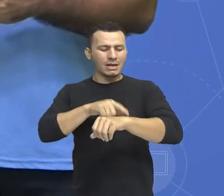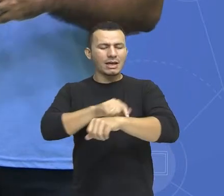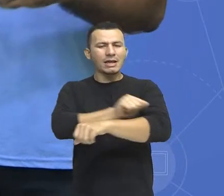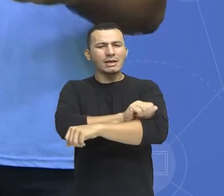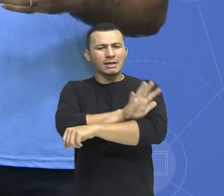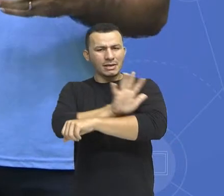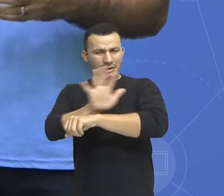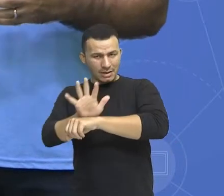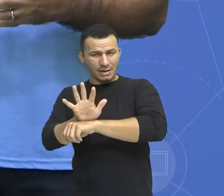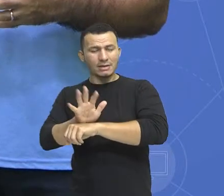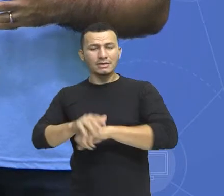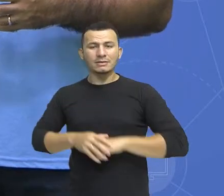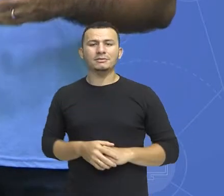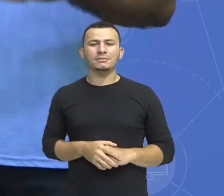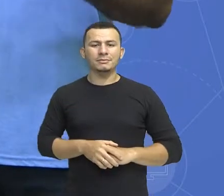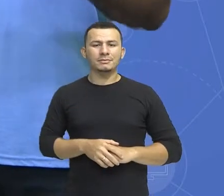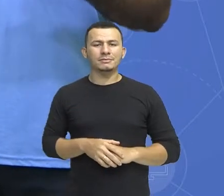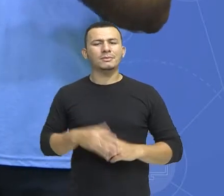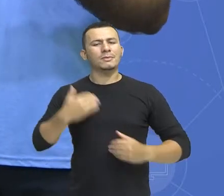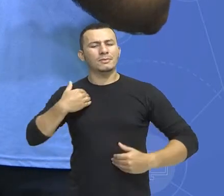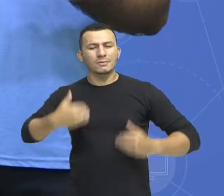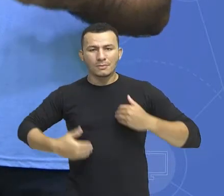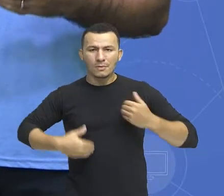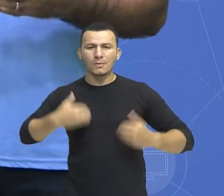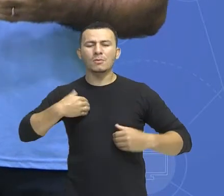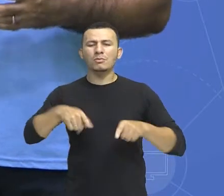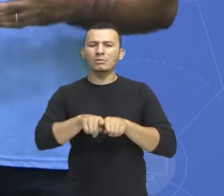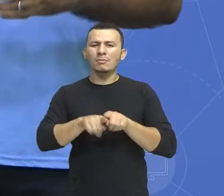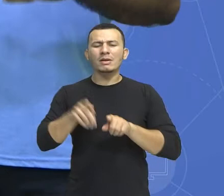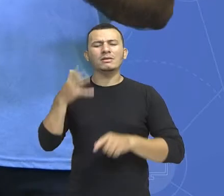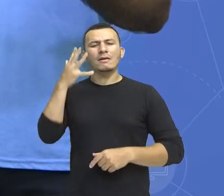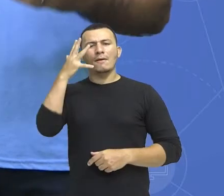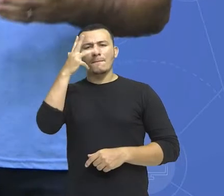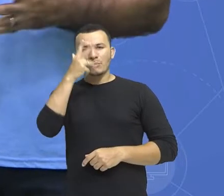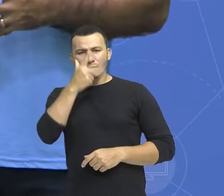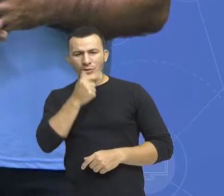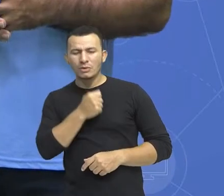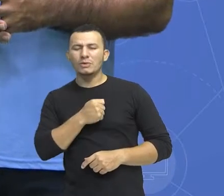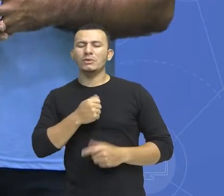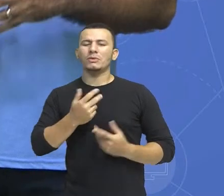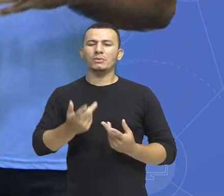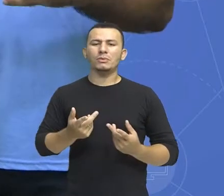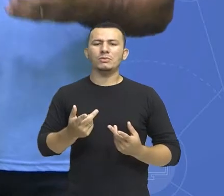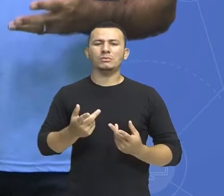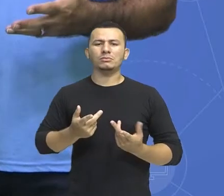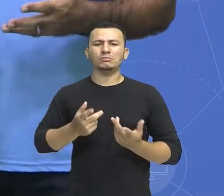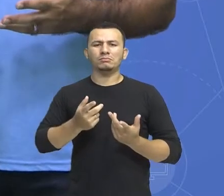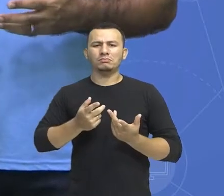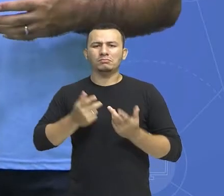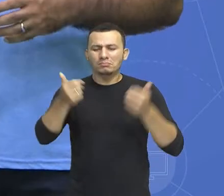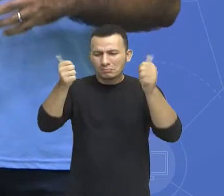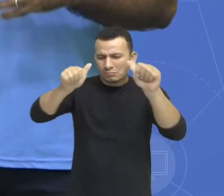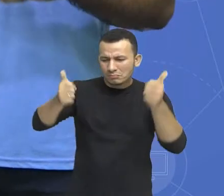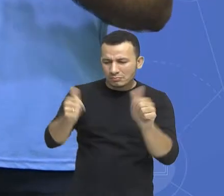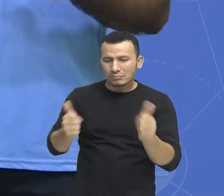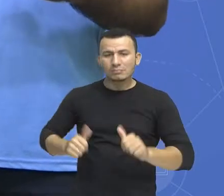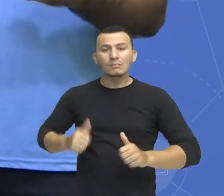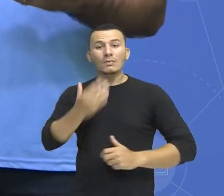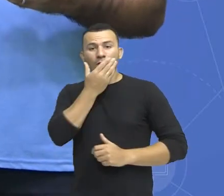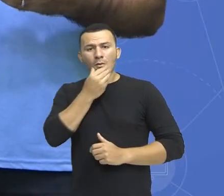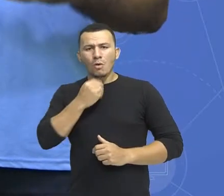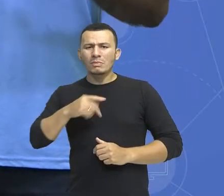branca, com um corpo muito bonito, muito bem desenhado, os homens